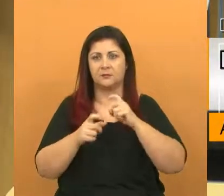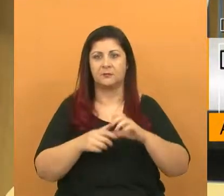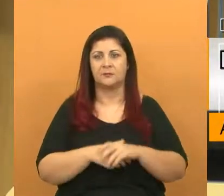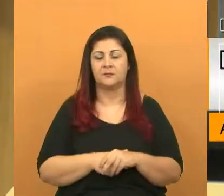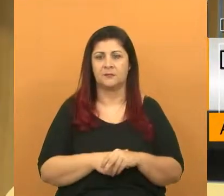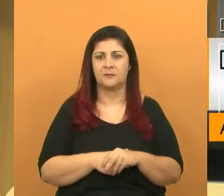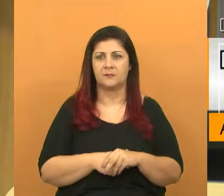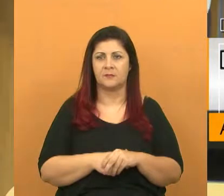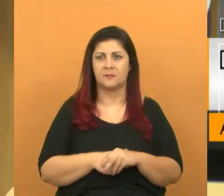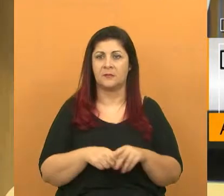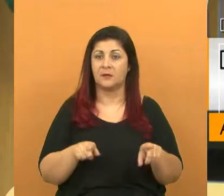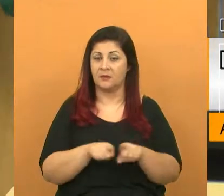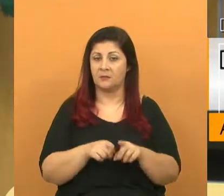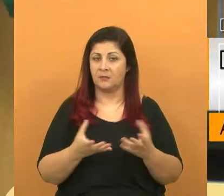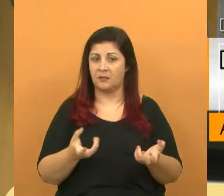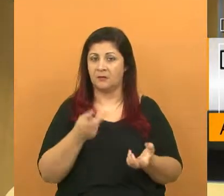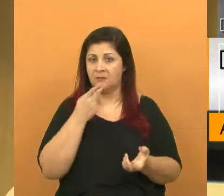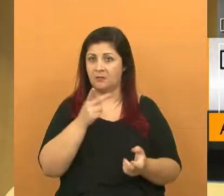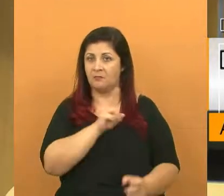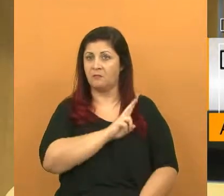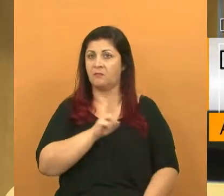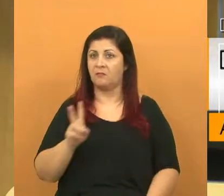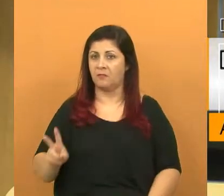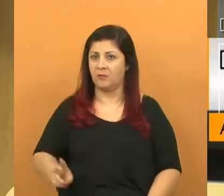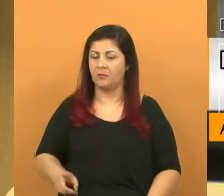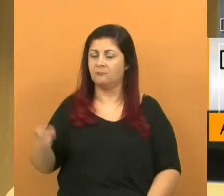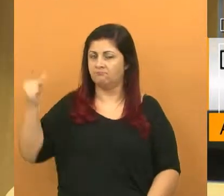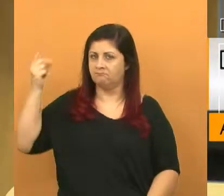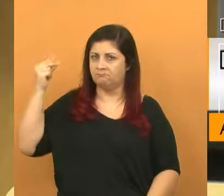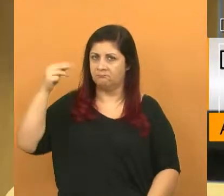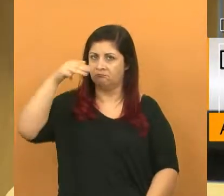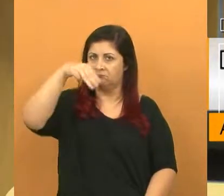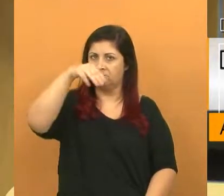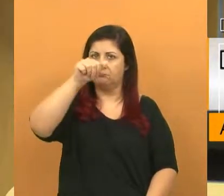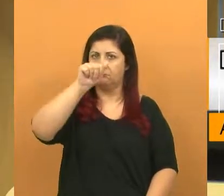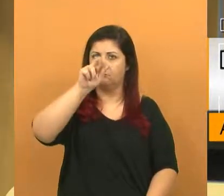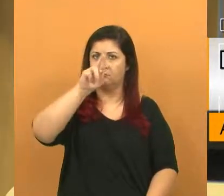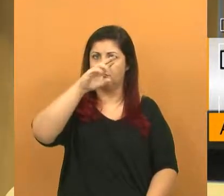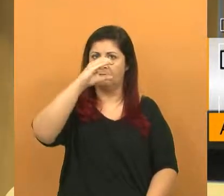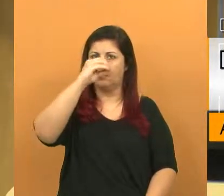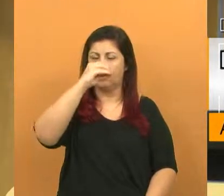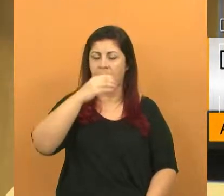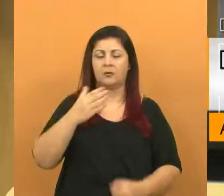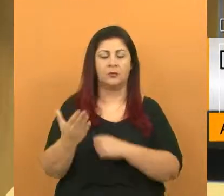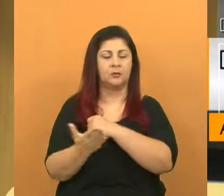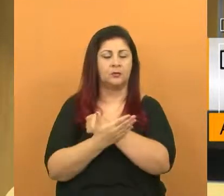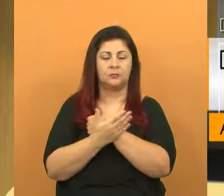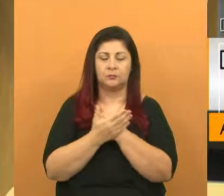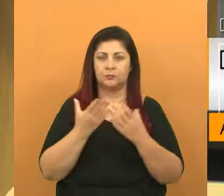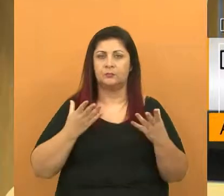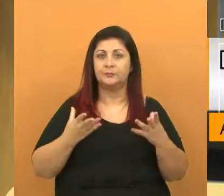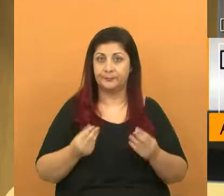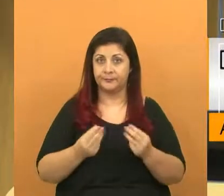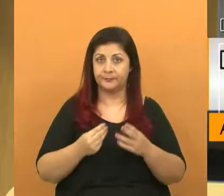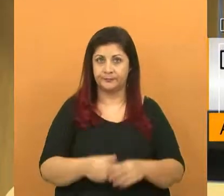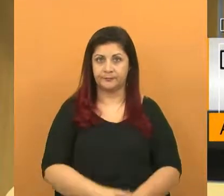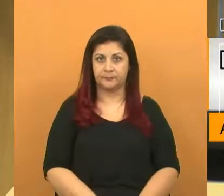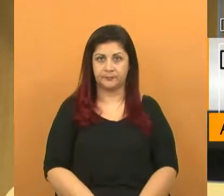inclusive quero ditar o nome de um vereador que passou por aqui que é o marco aurélio ajudou também muito daquela época